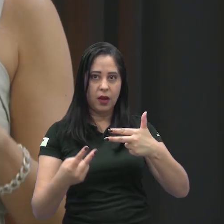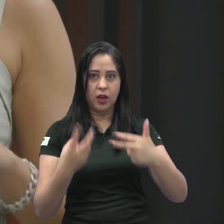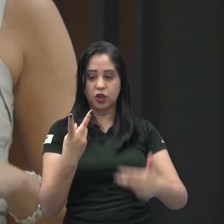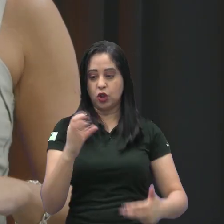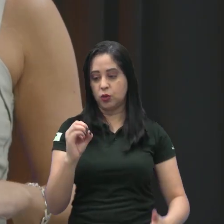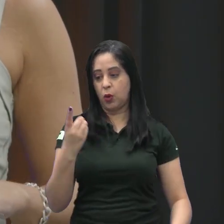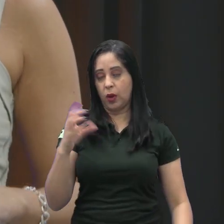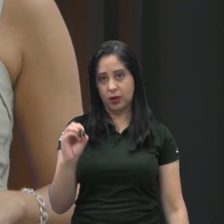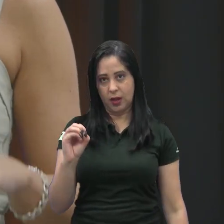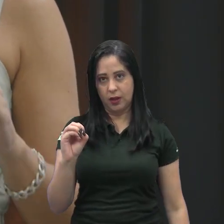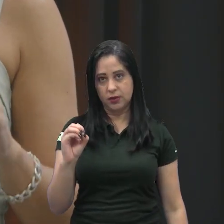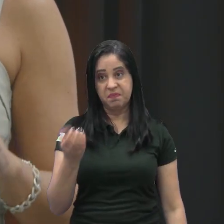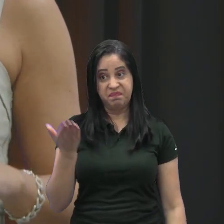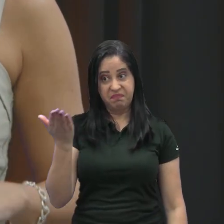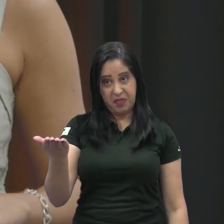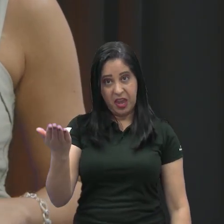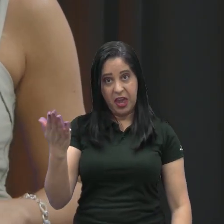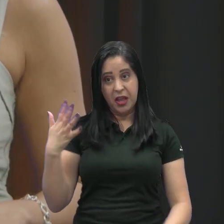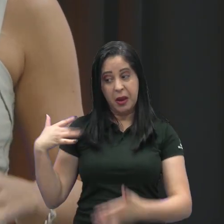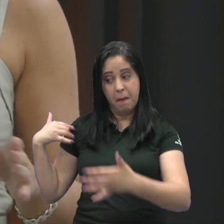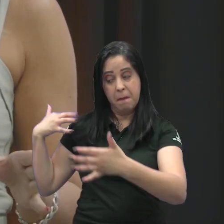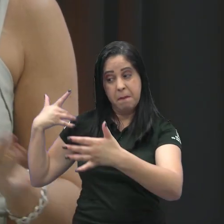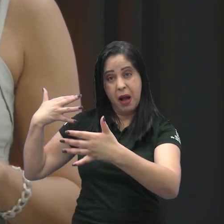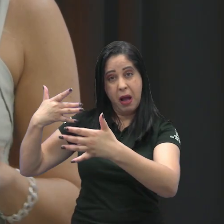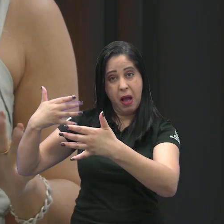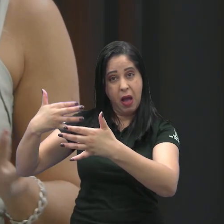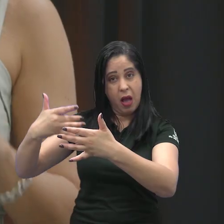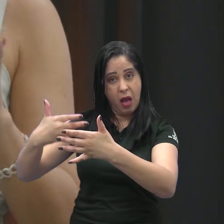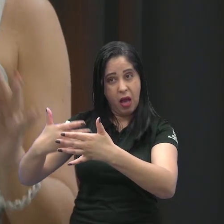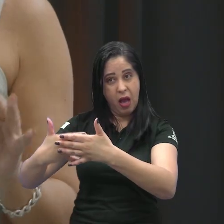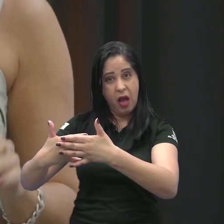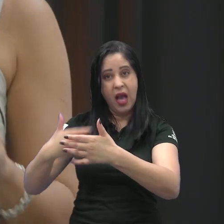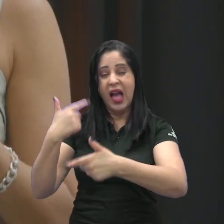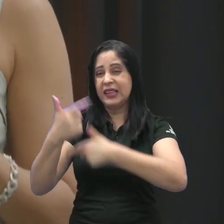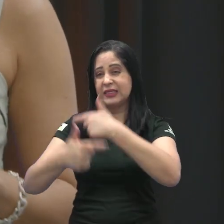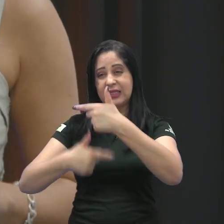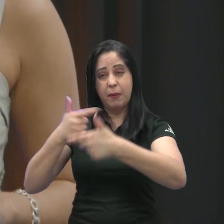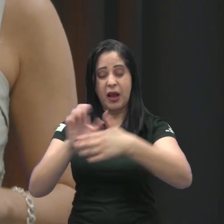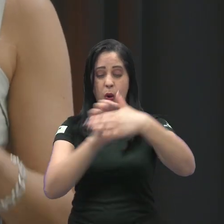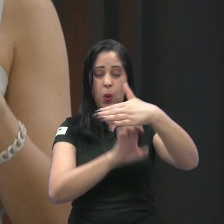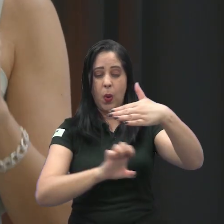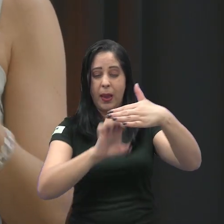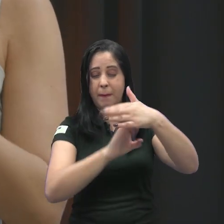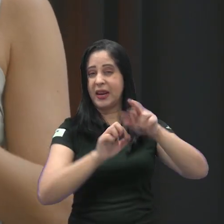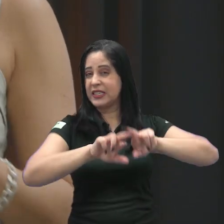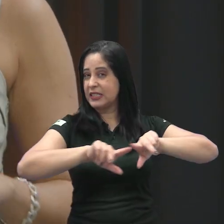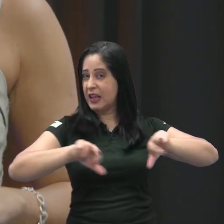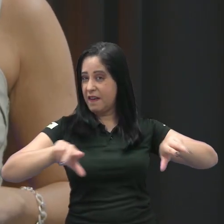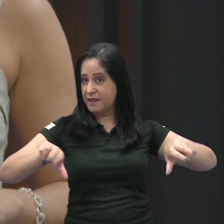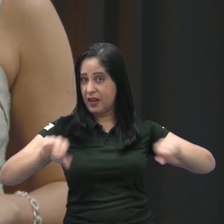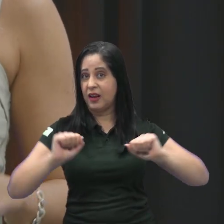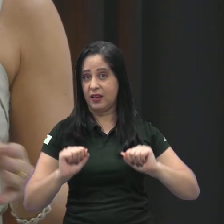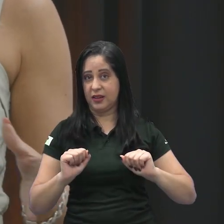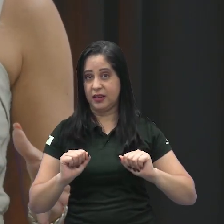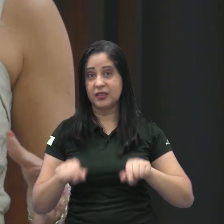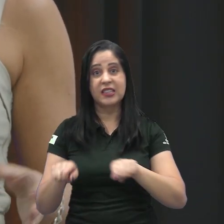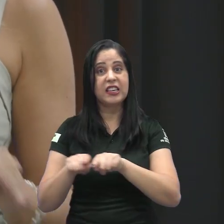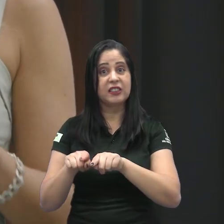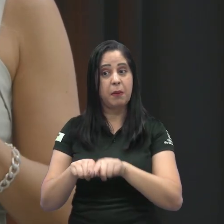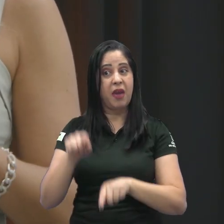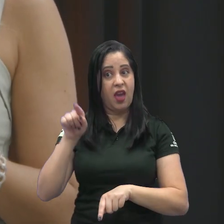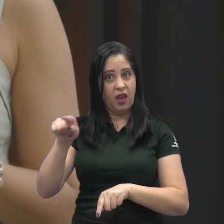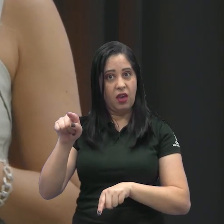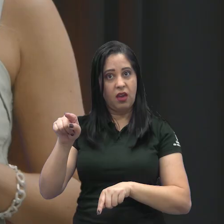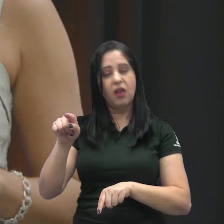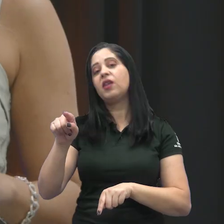em 2010. Construiu sua carreira passando por diversas agências de propaganda e estúdio de animação. Atuou também em